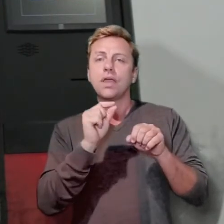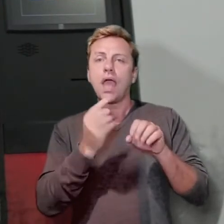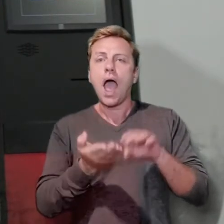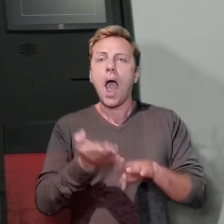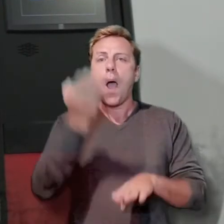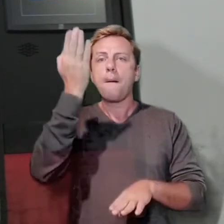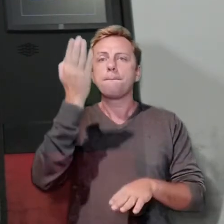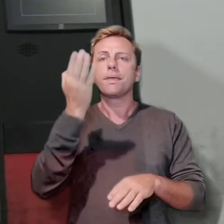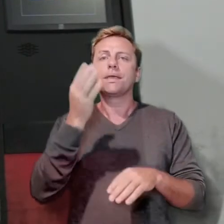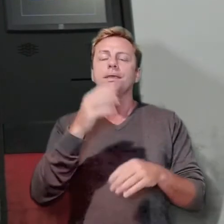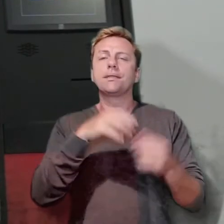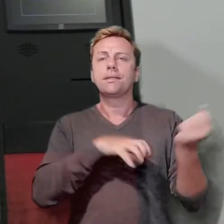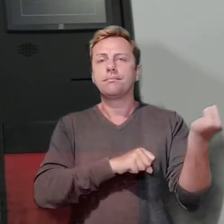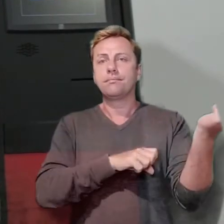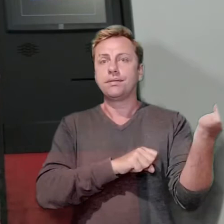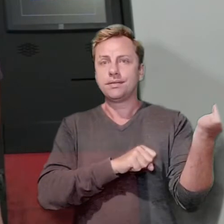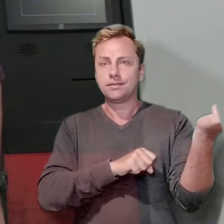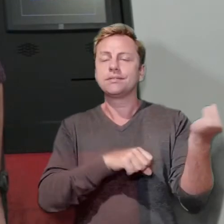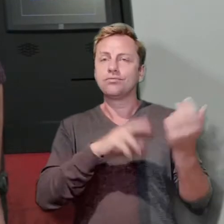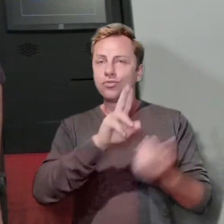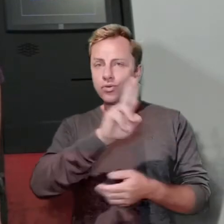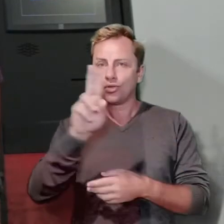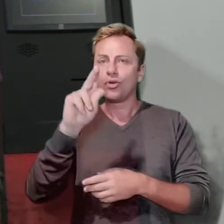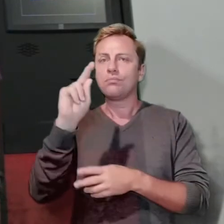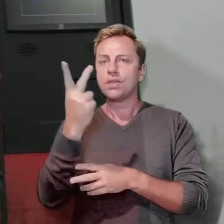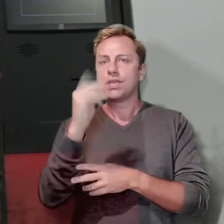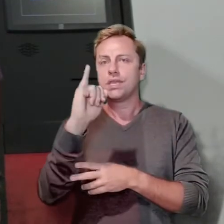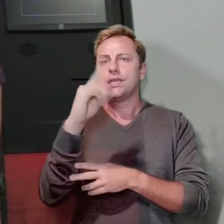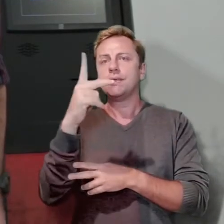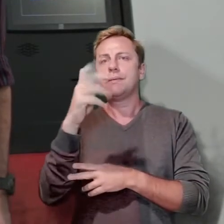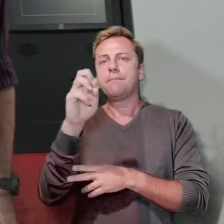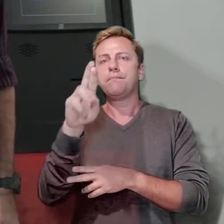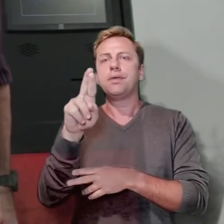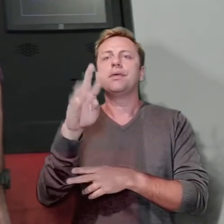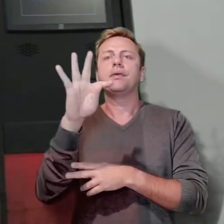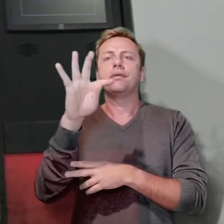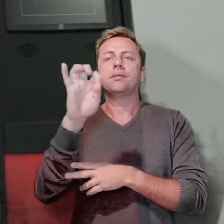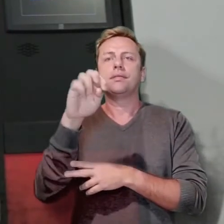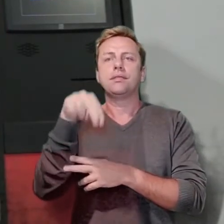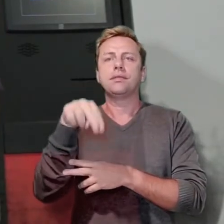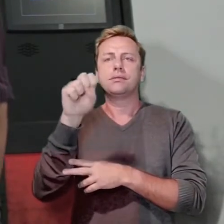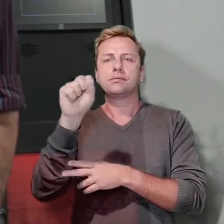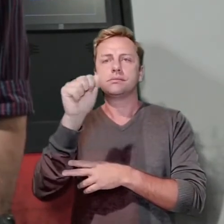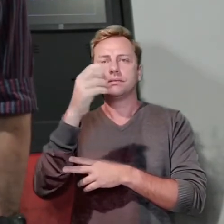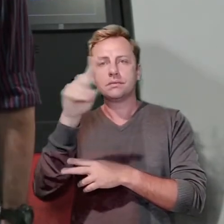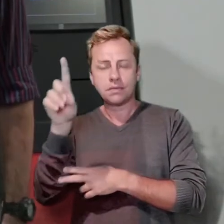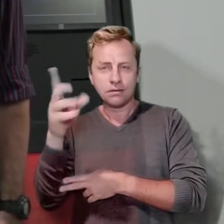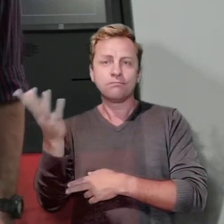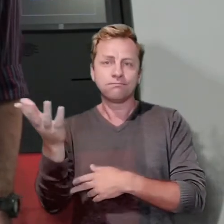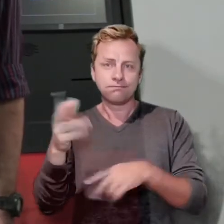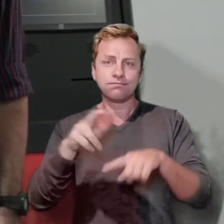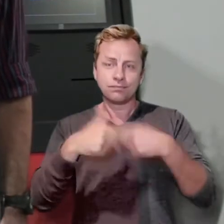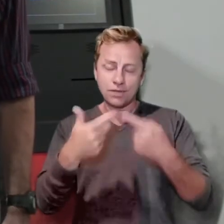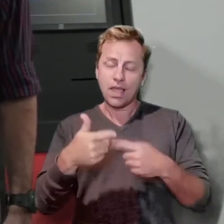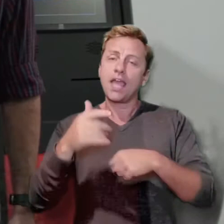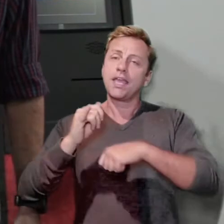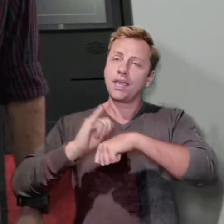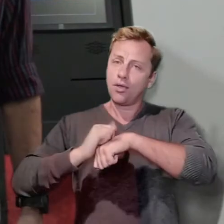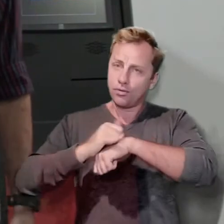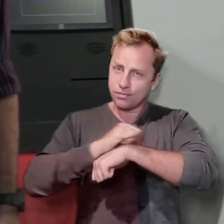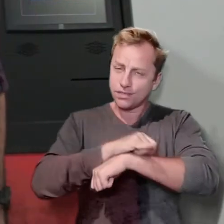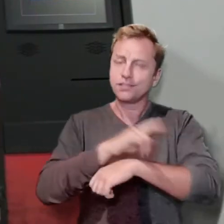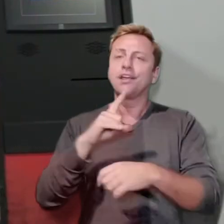a pressão arterial, gerar o processo chamado de hipertensão. E a obesidade está relacionada, a